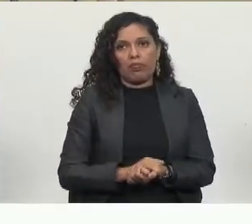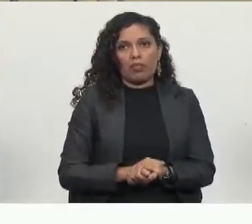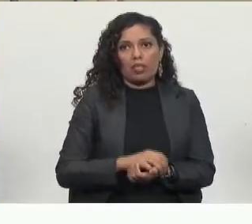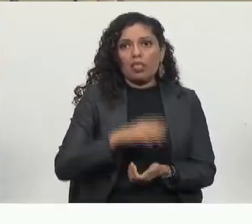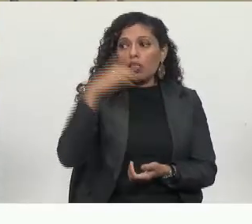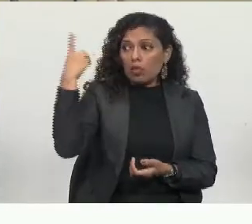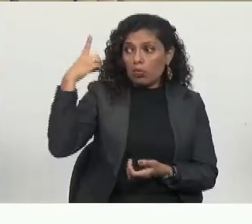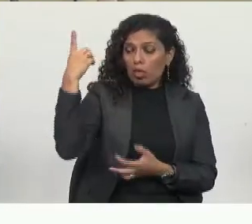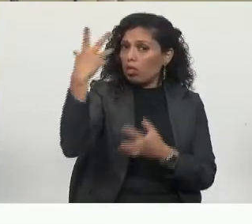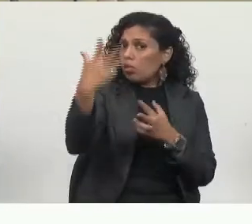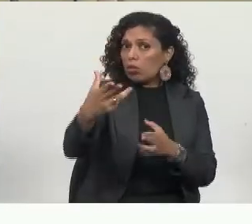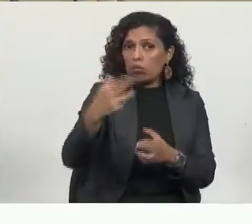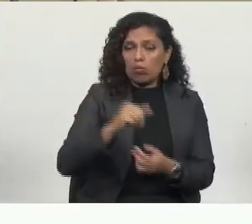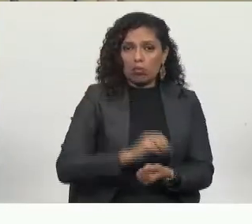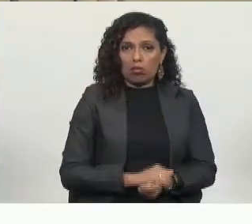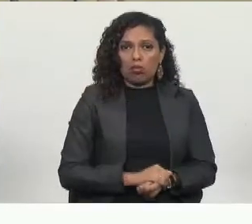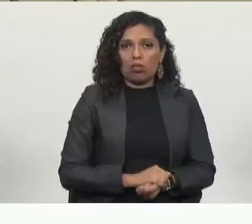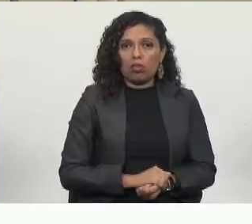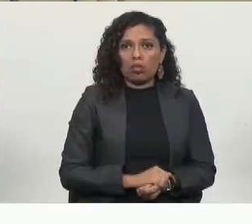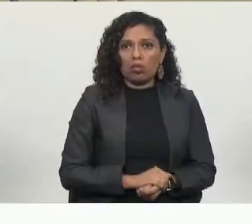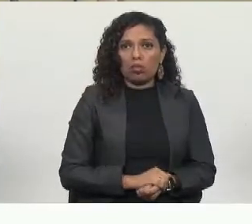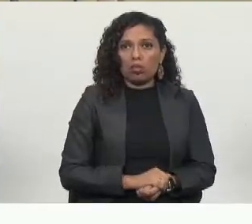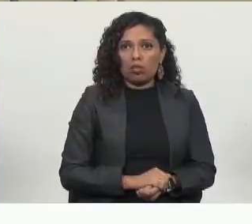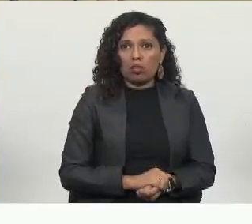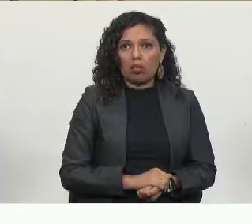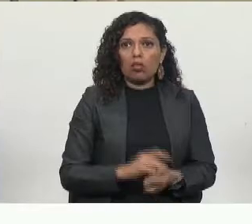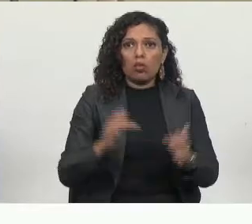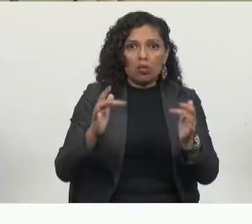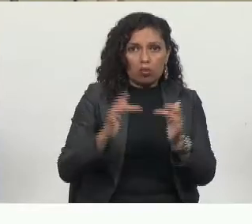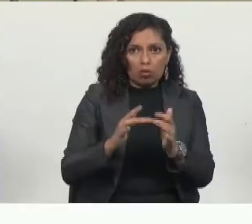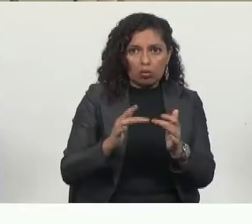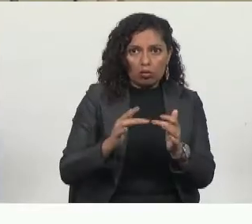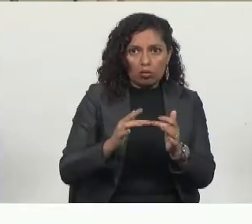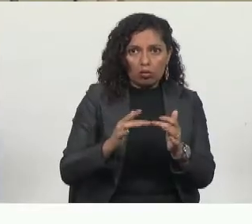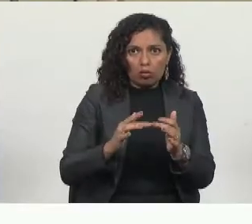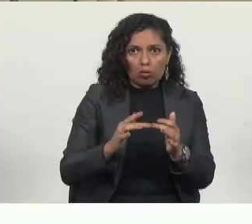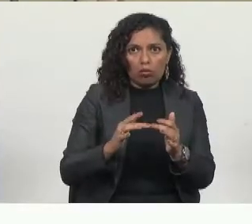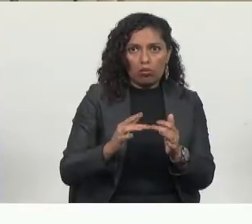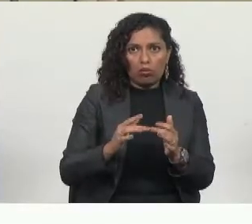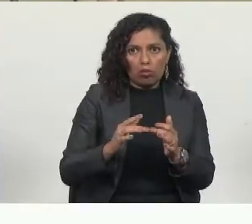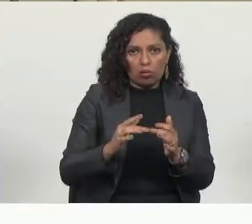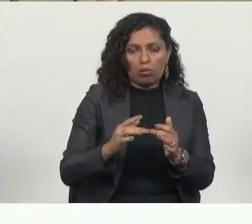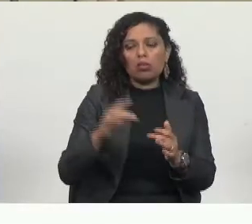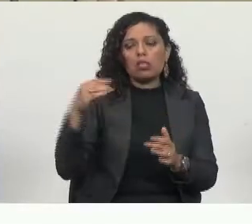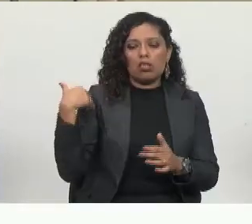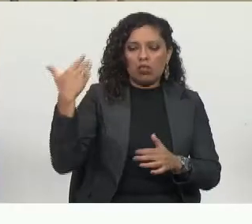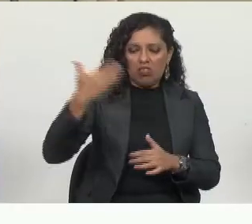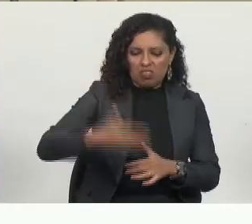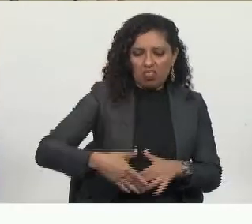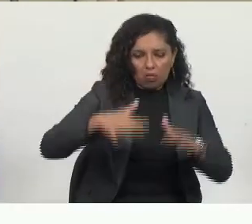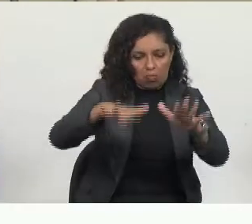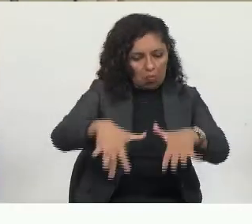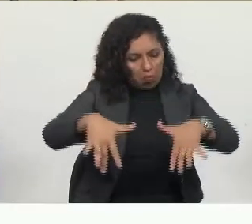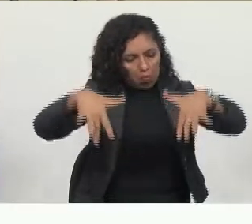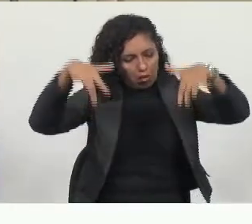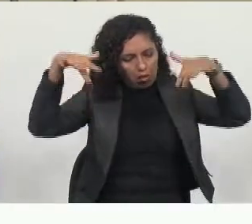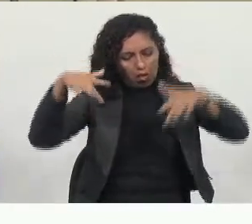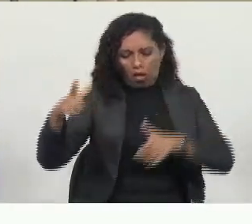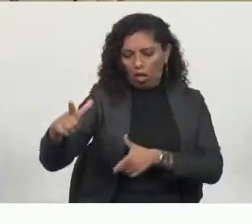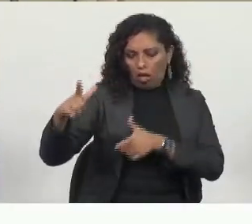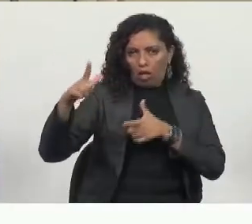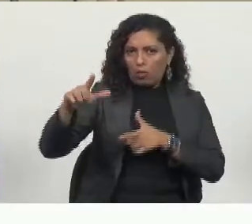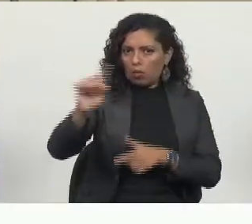passar por esse treinamento. Agora, concordo que ele não possa andar armado aqui dentro do plenário.